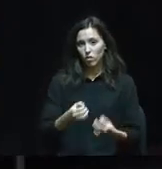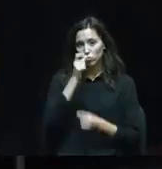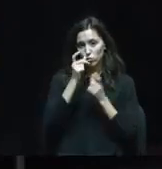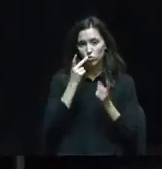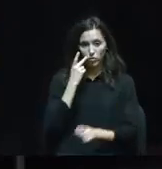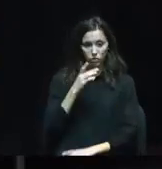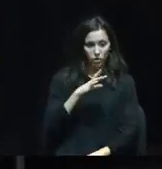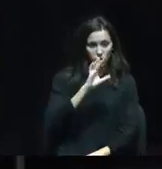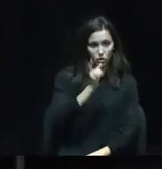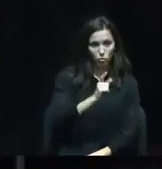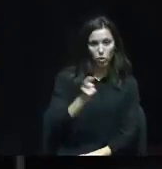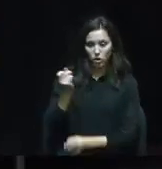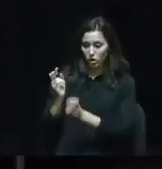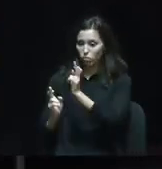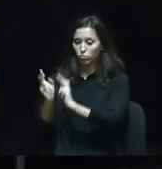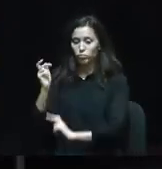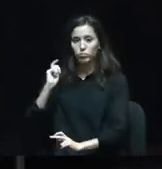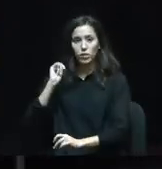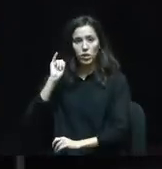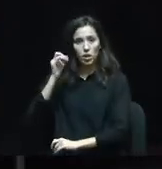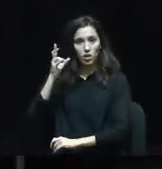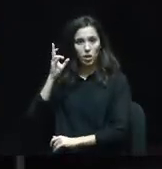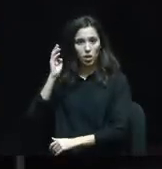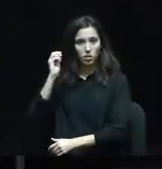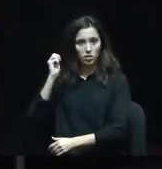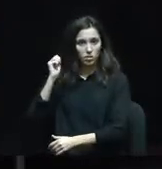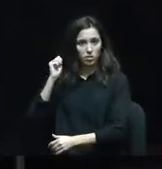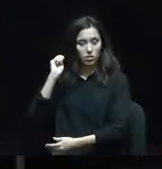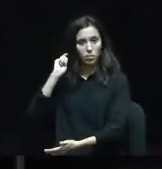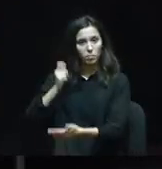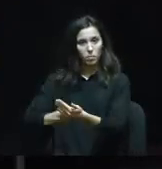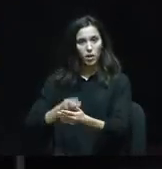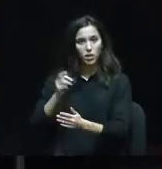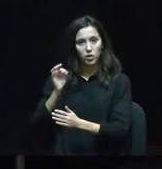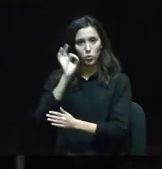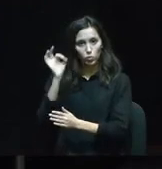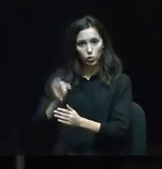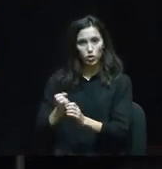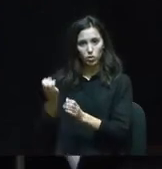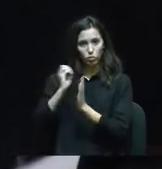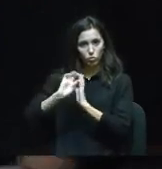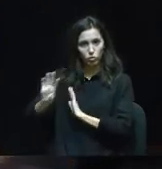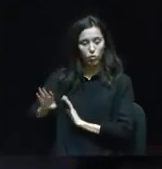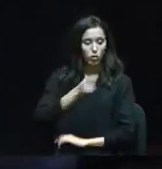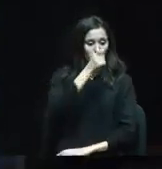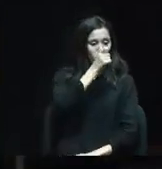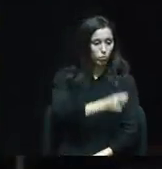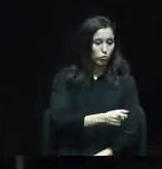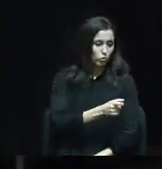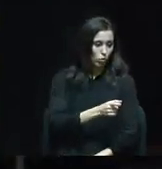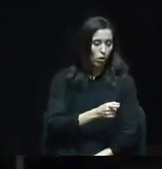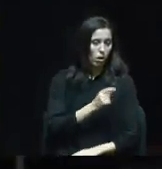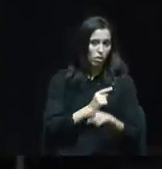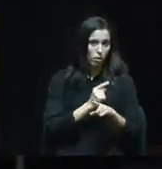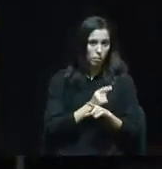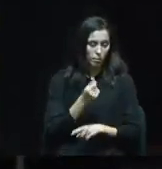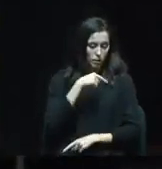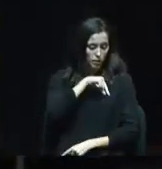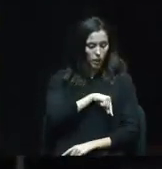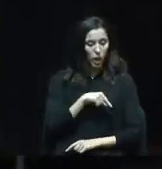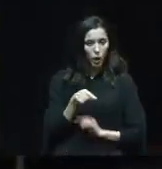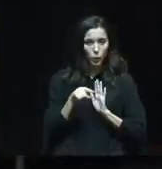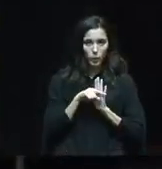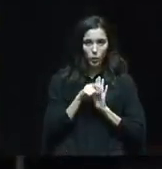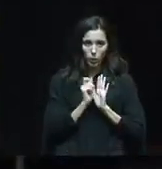lisboetas com mais rendimentos e que, portanto, pagam mais IRS terão uma devolução de 3% deste imposto. Um lisboeta que ganha o salário mínimo ou um